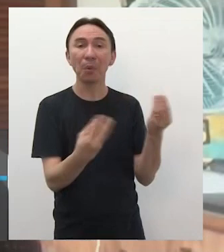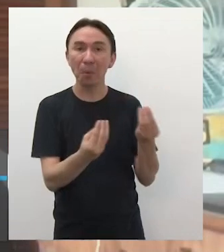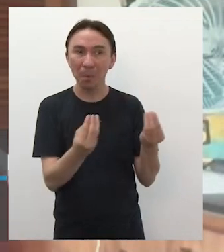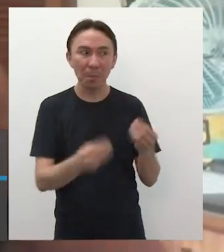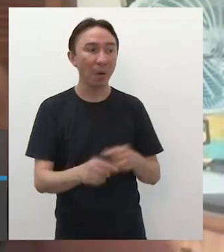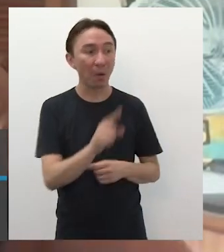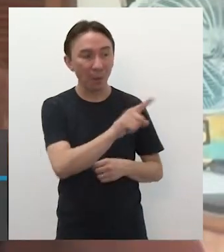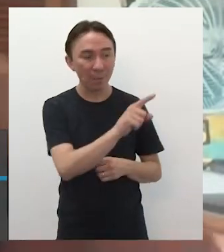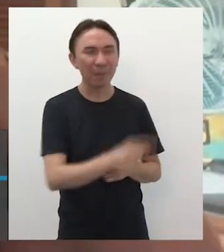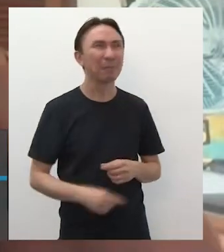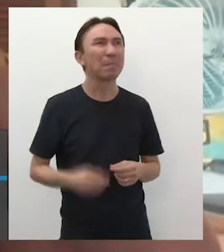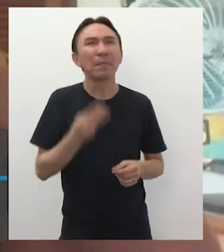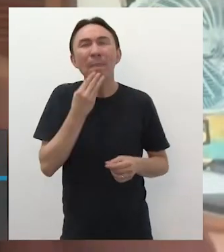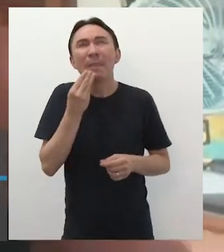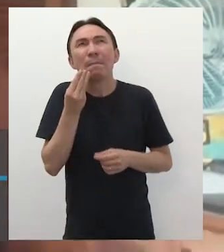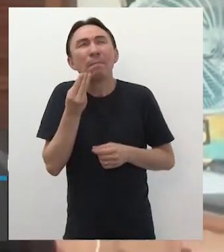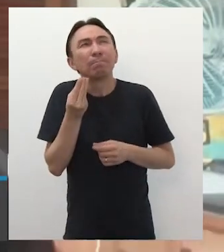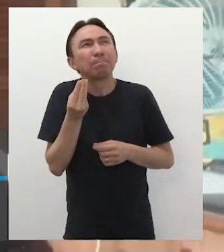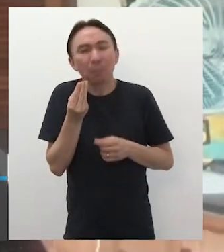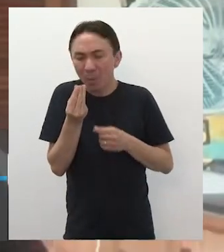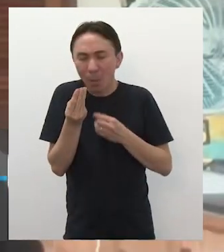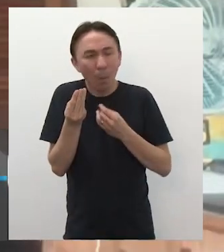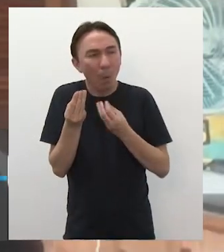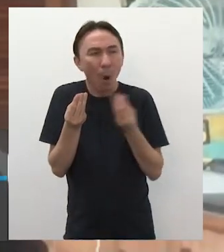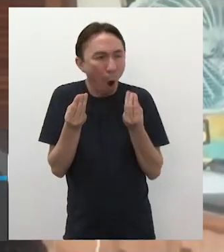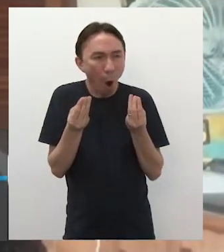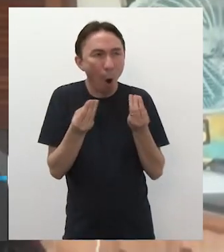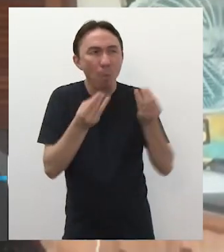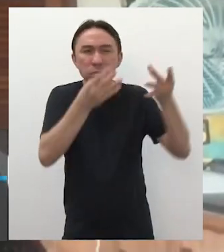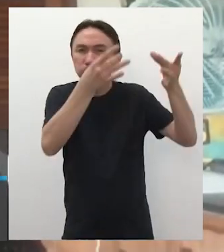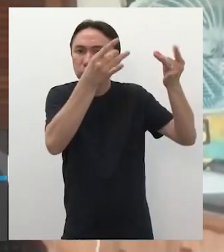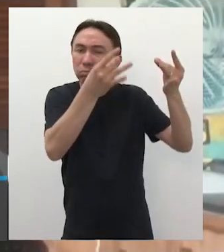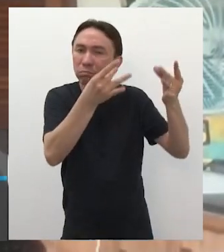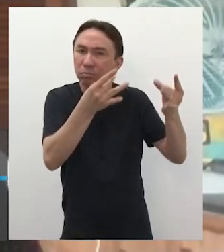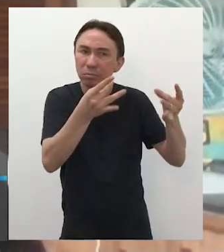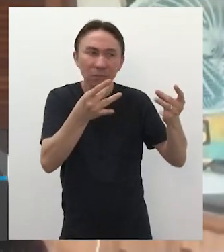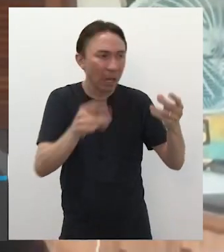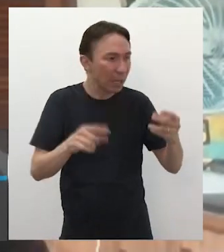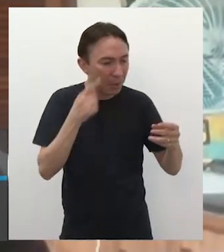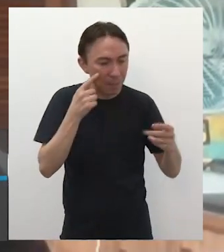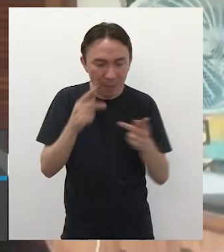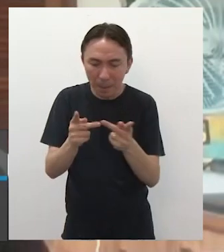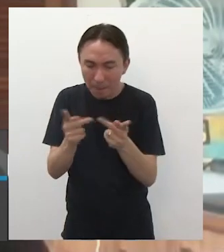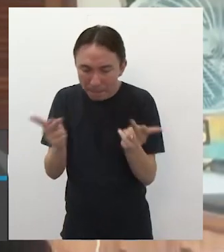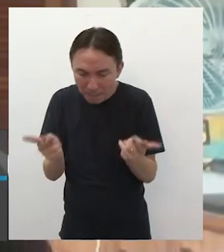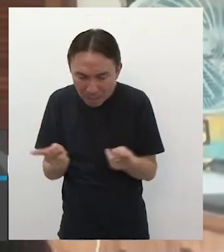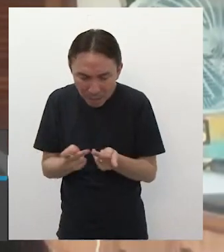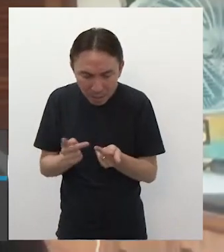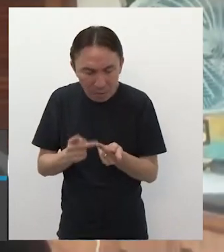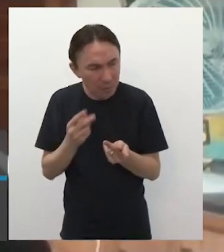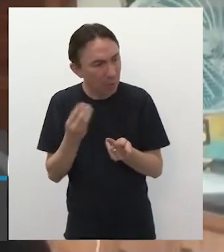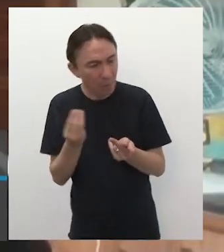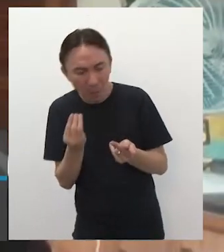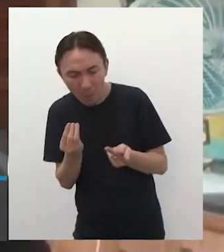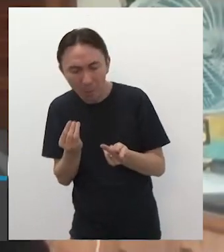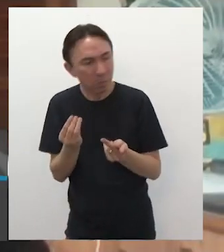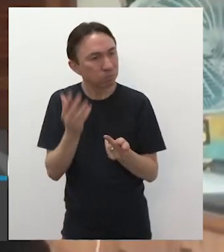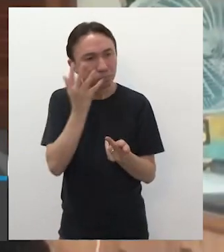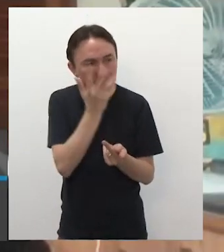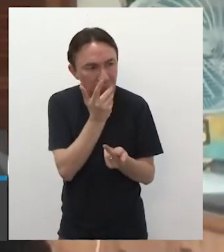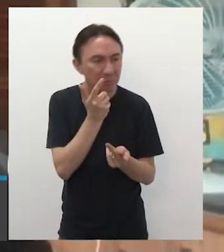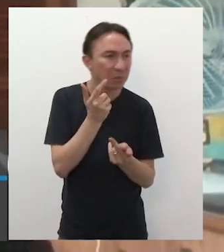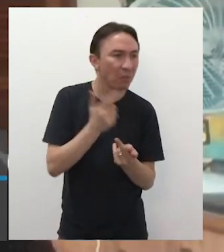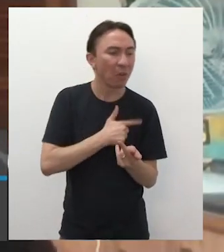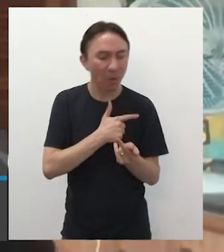textura, a apresentação do prato. E aí, cada um dos